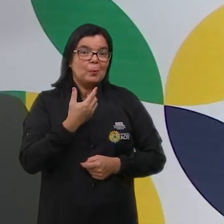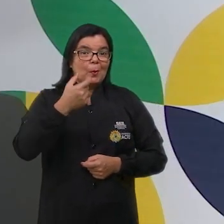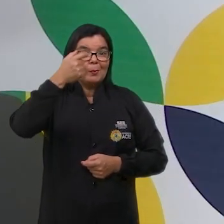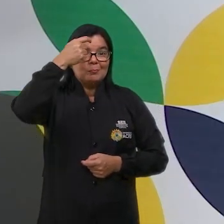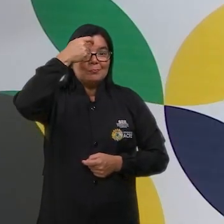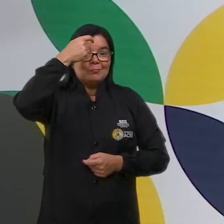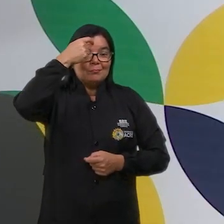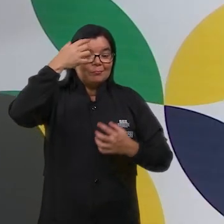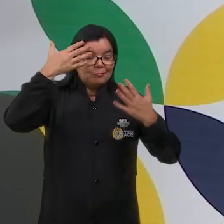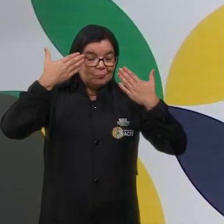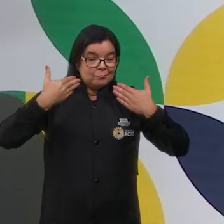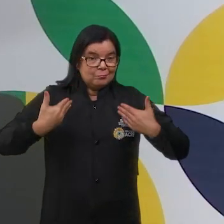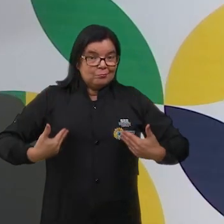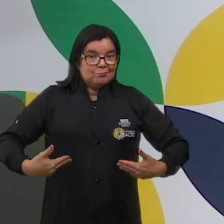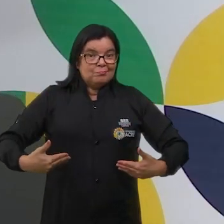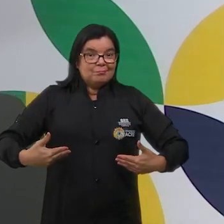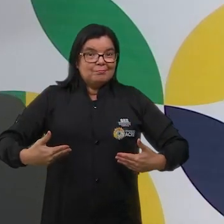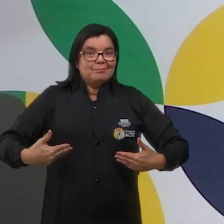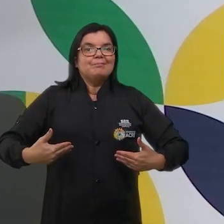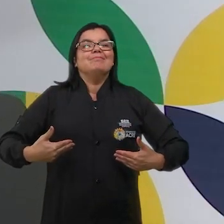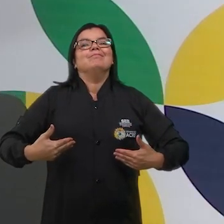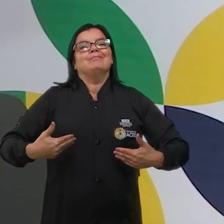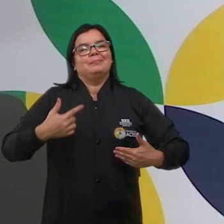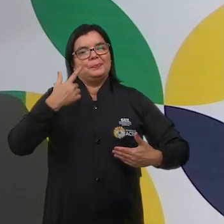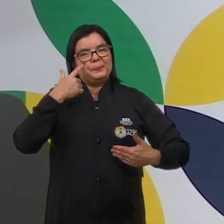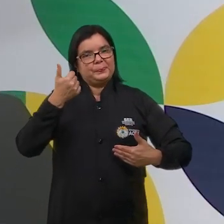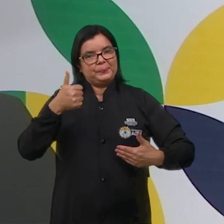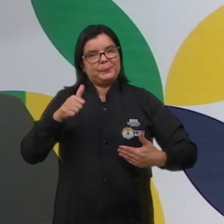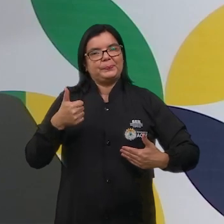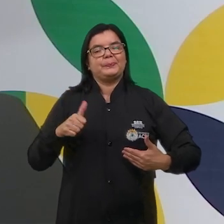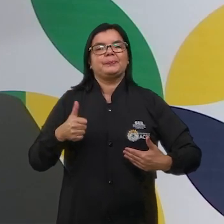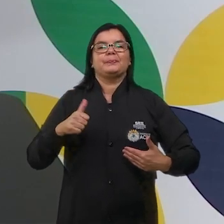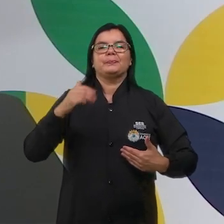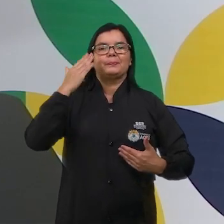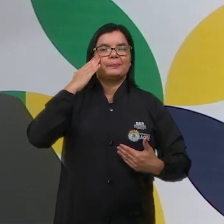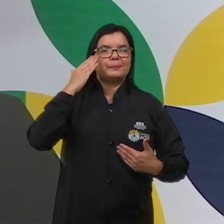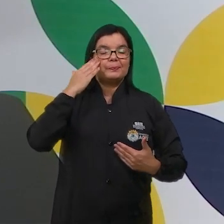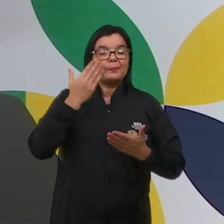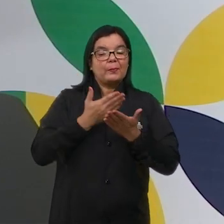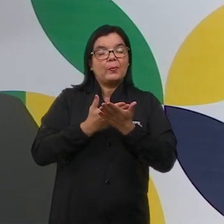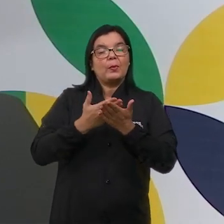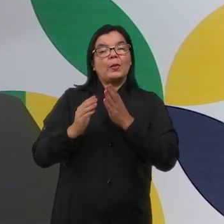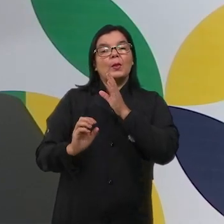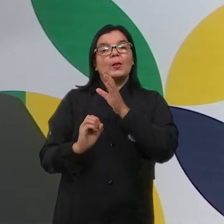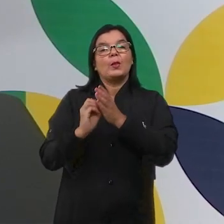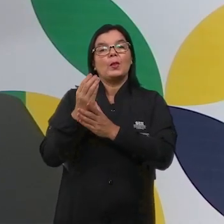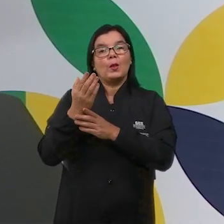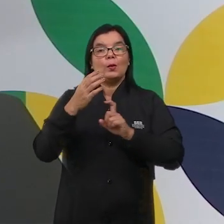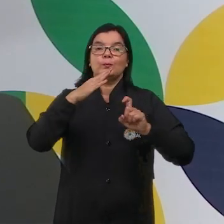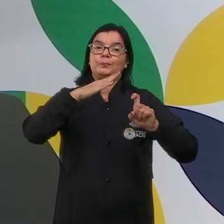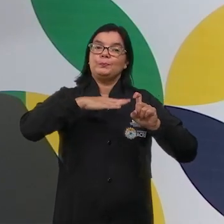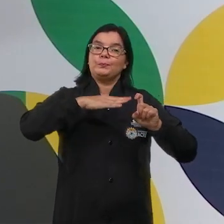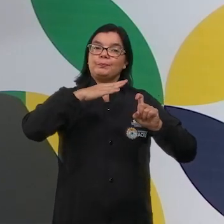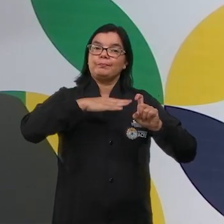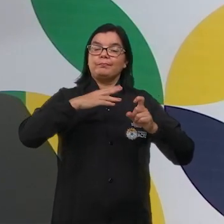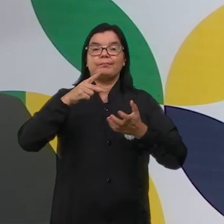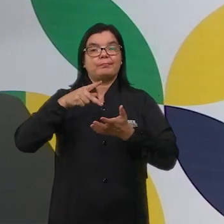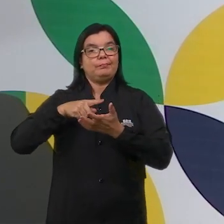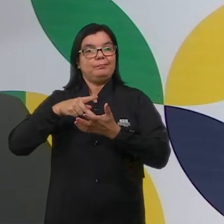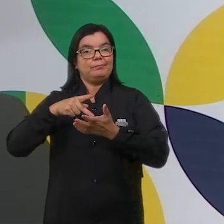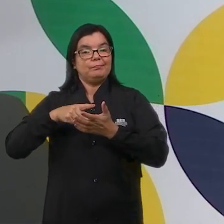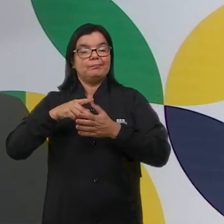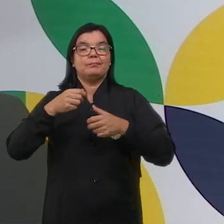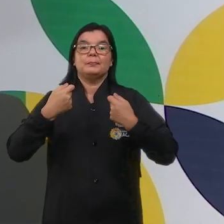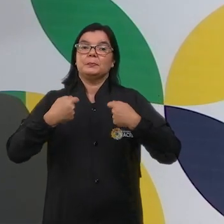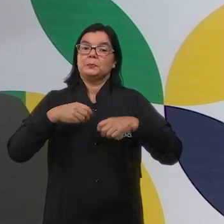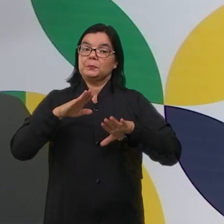organismo como um todo? É essa análise que a gente tem que entender. E aí que começa a surgir os mitos e verdades, porque a